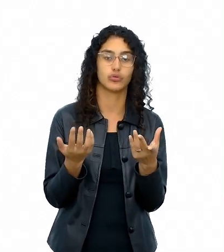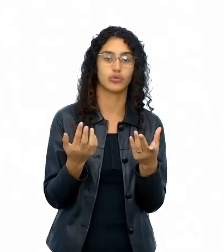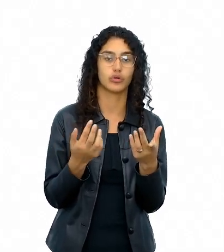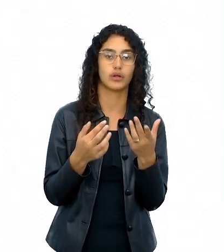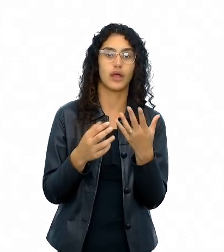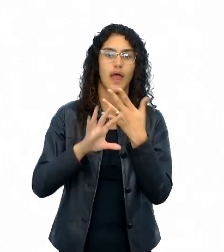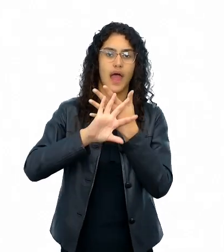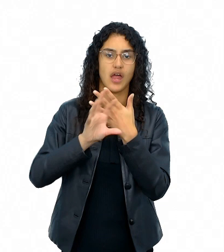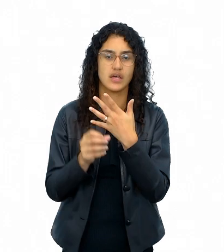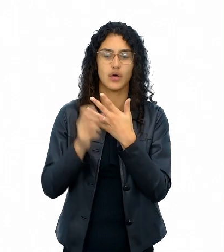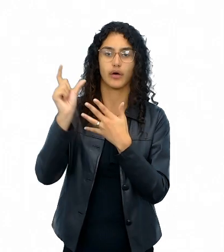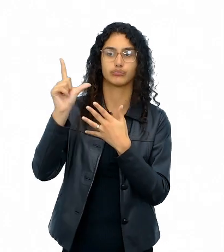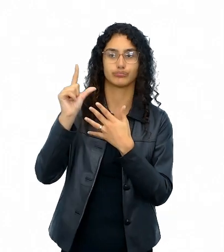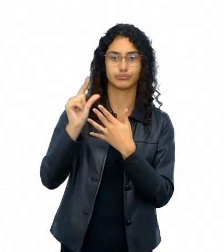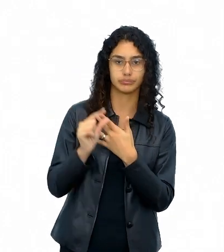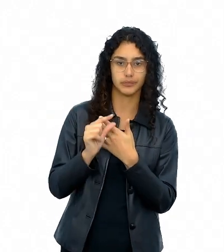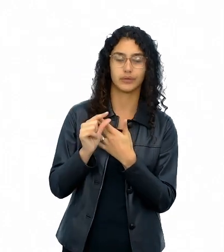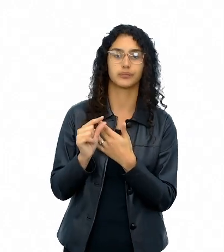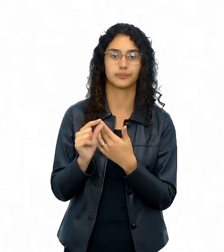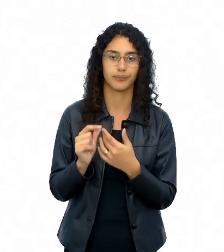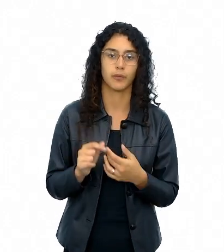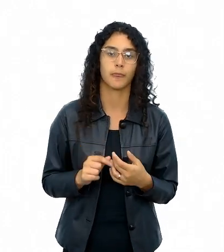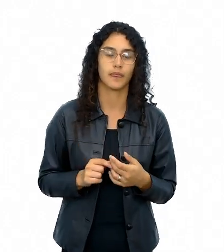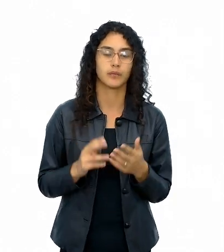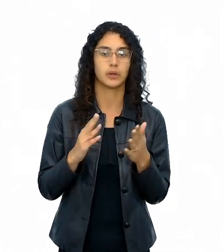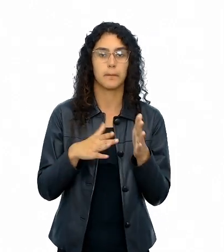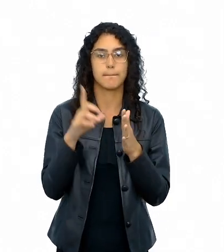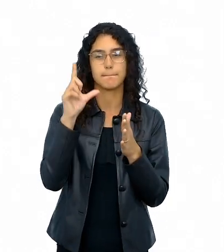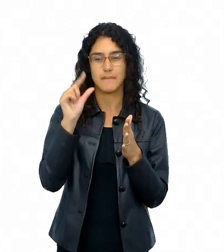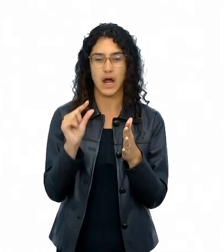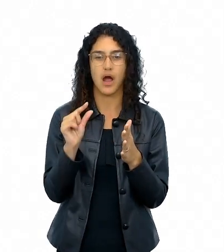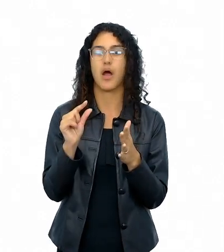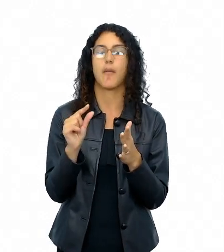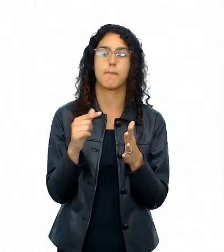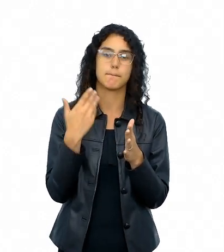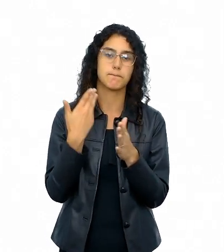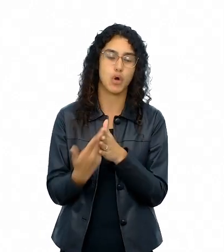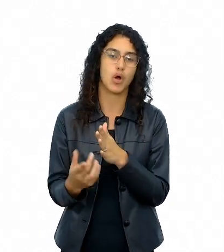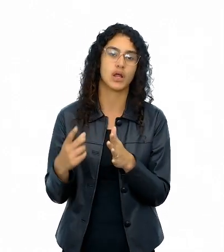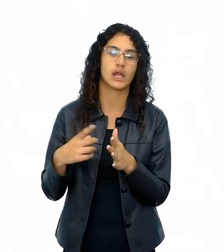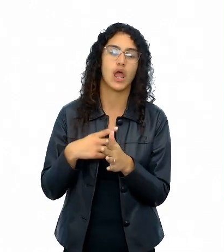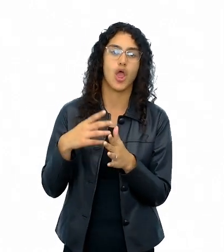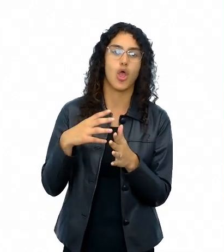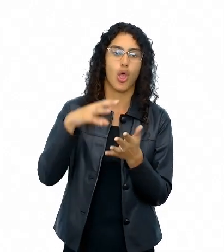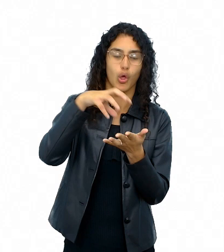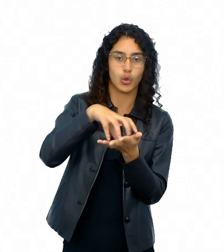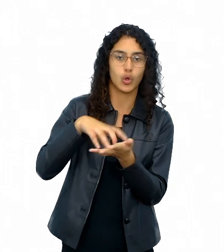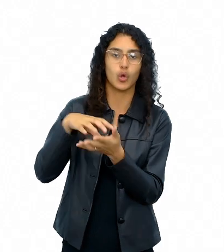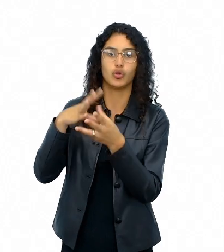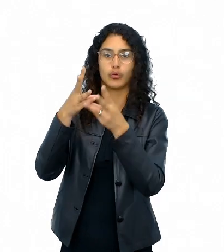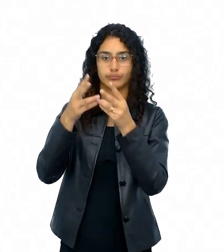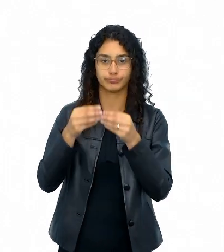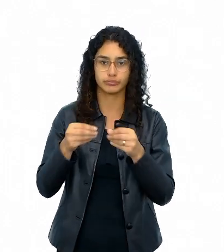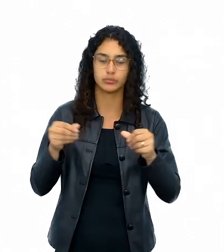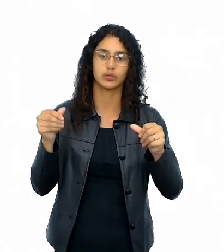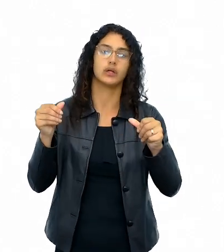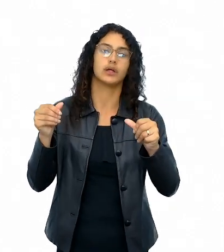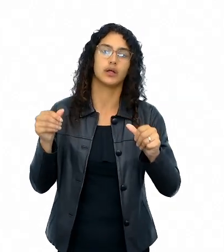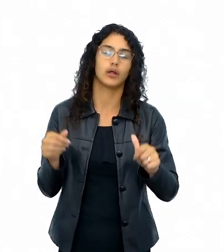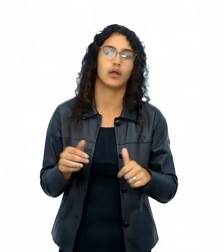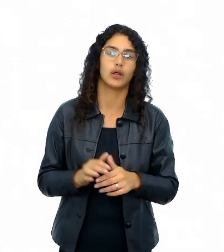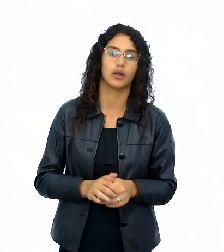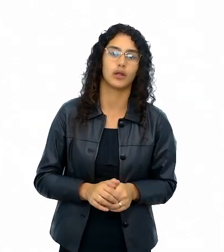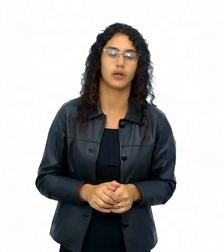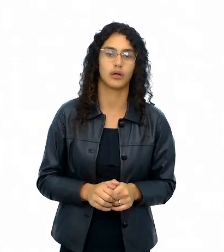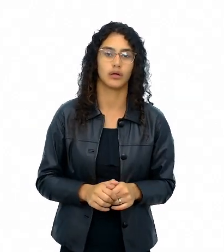vai ter diminuído de maneira nenhuma, né? Passou pouquíssimo tempo para que esses núcleos se desintegrassem, né?